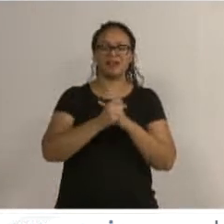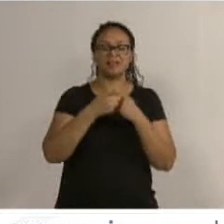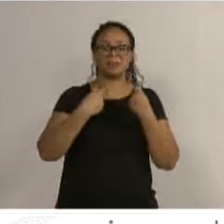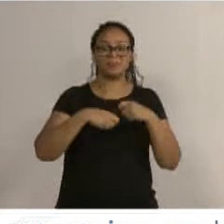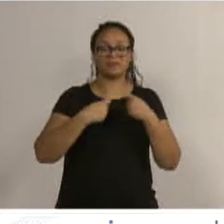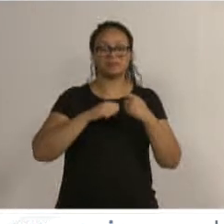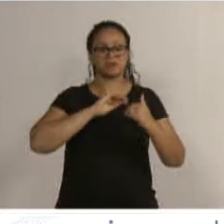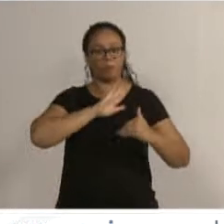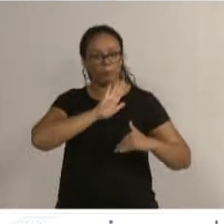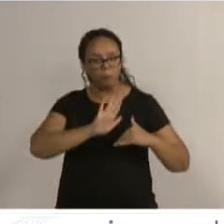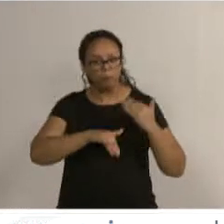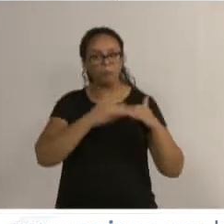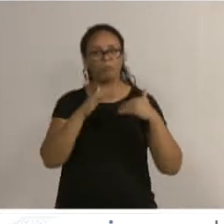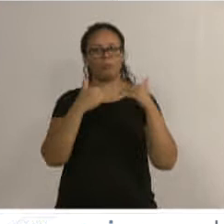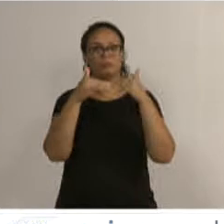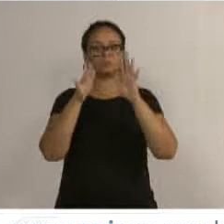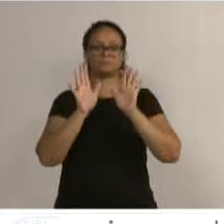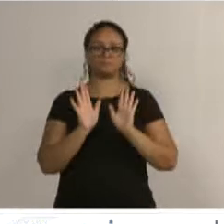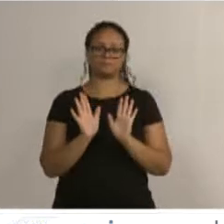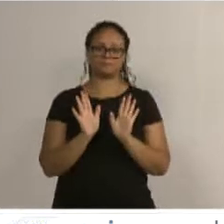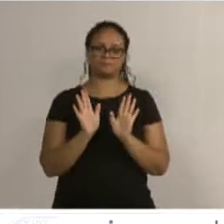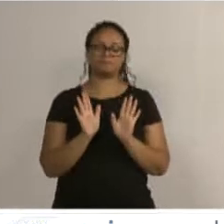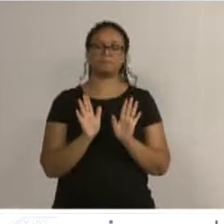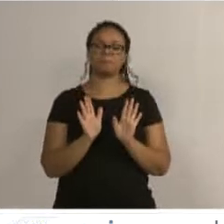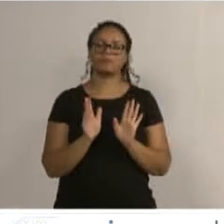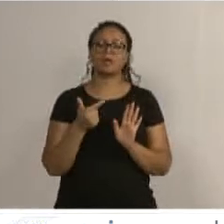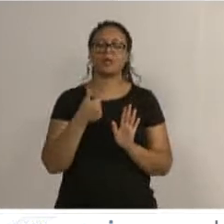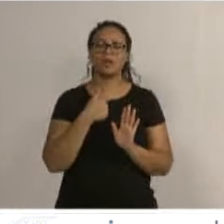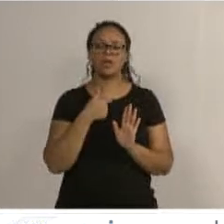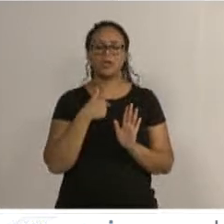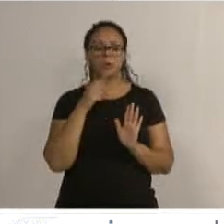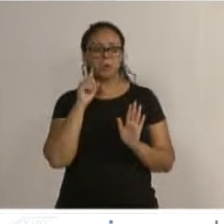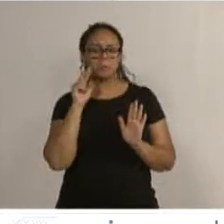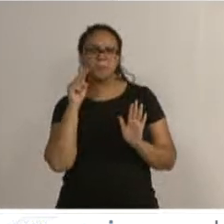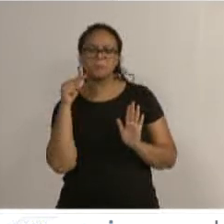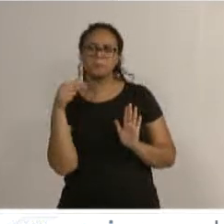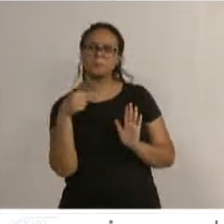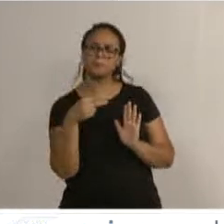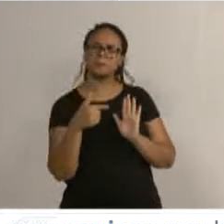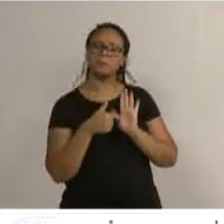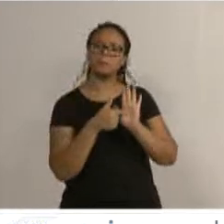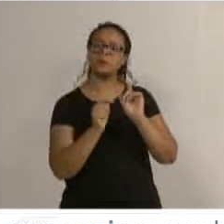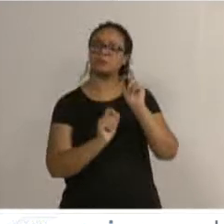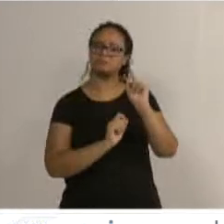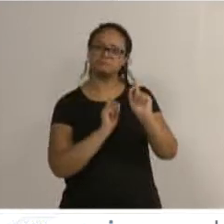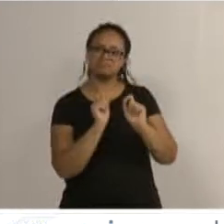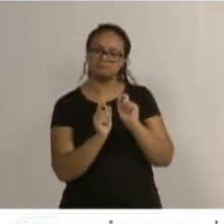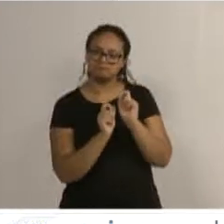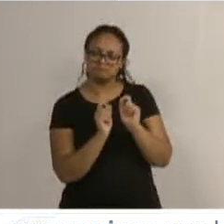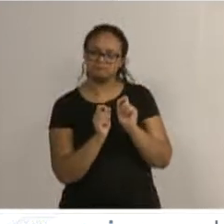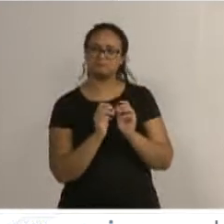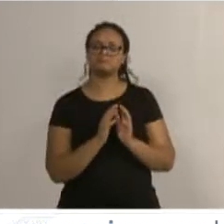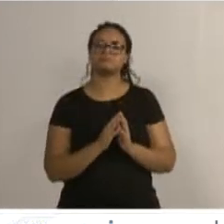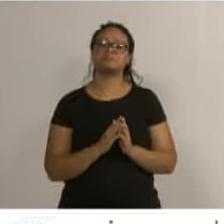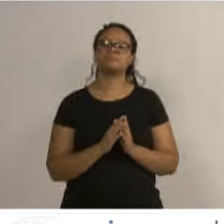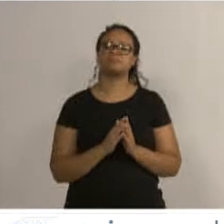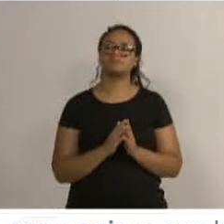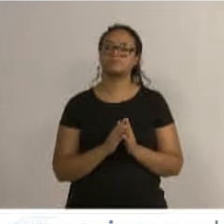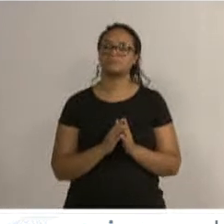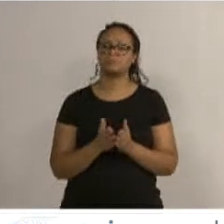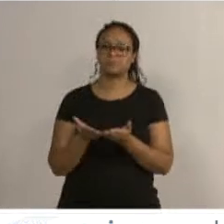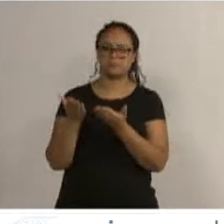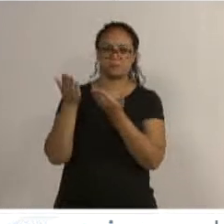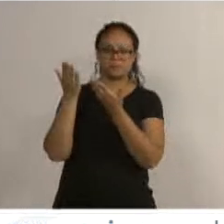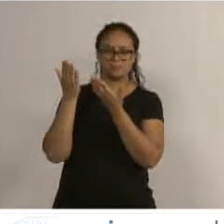essa mudança, uma coisa que me chamou muita atenção no último congresso que eu participei. Nós temos aí um pedaço do